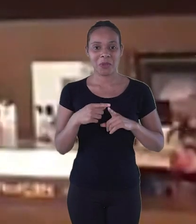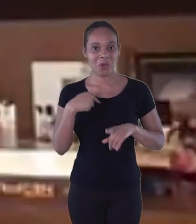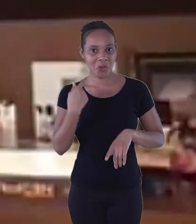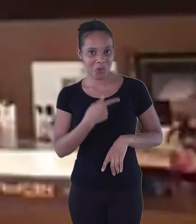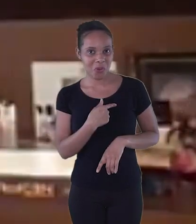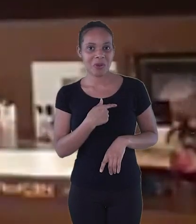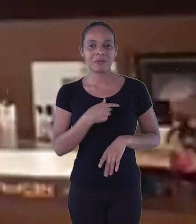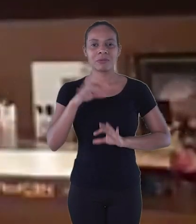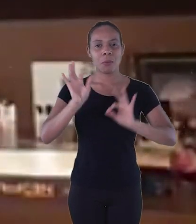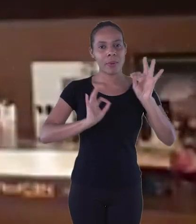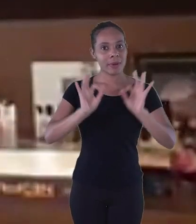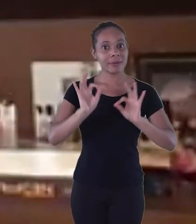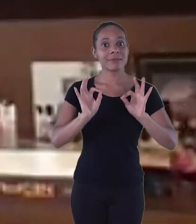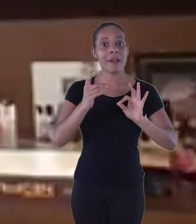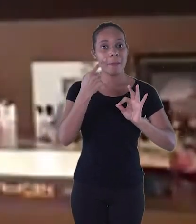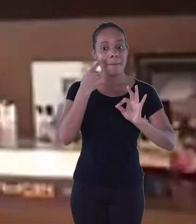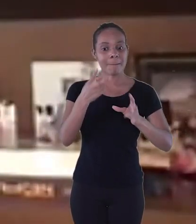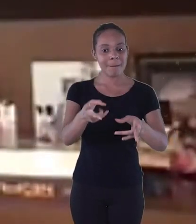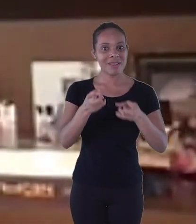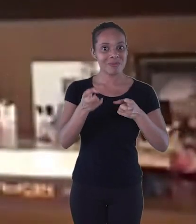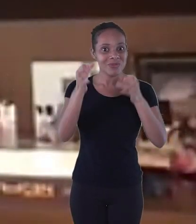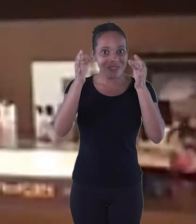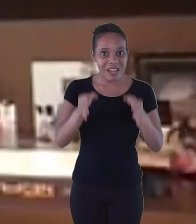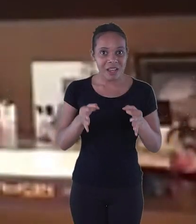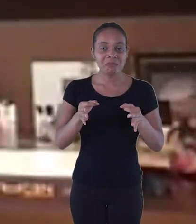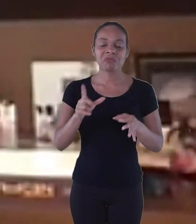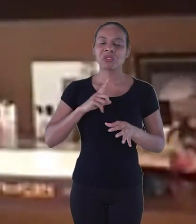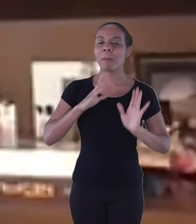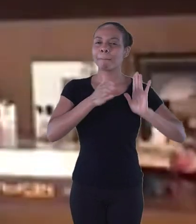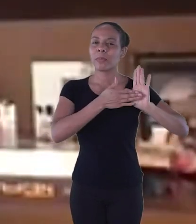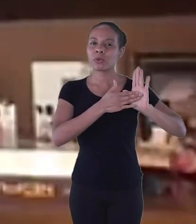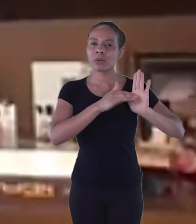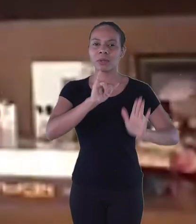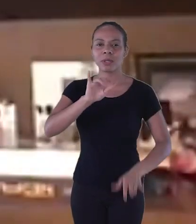um projeto para o Ibirapitanga, e